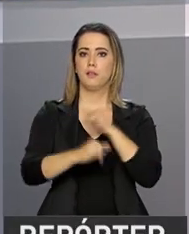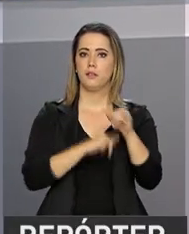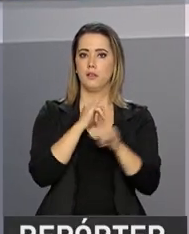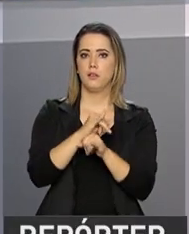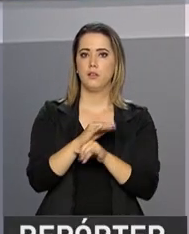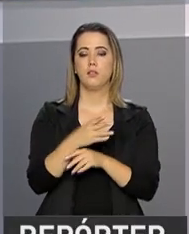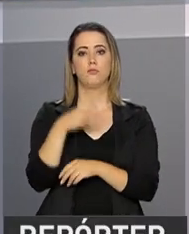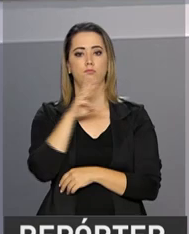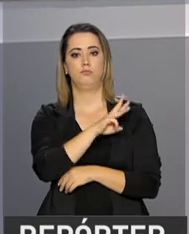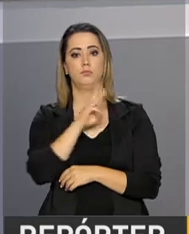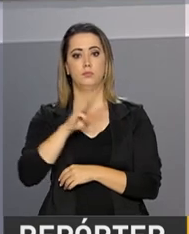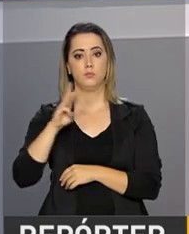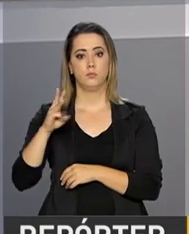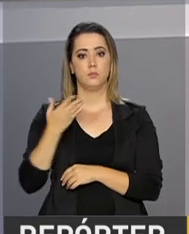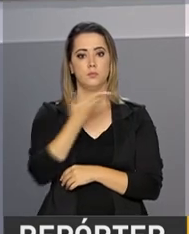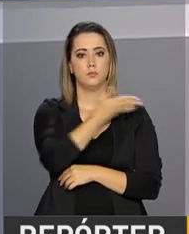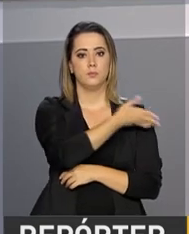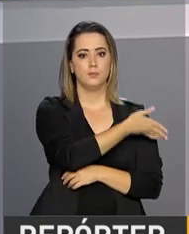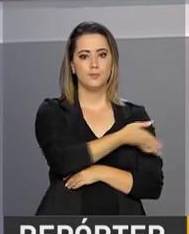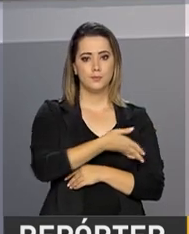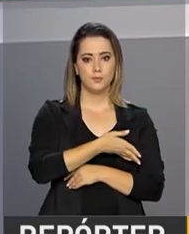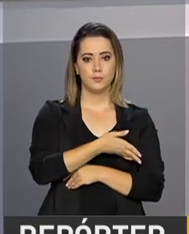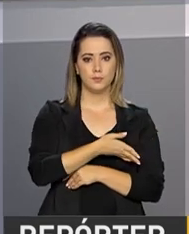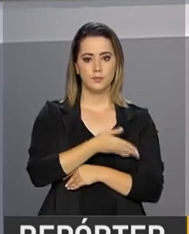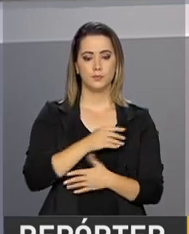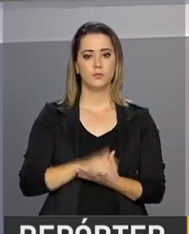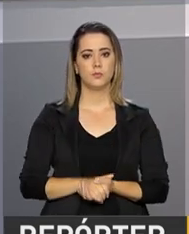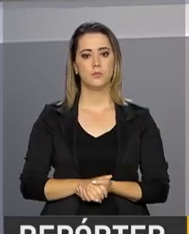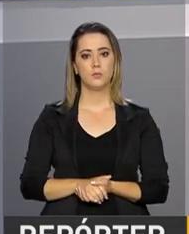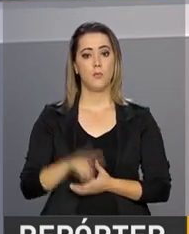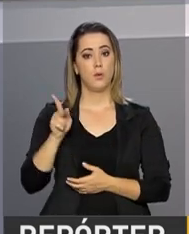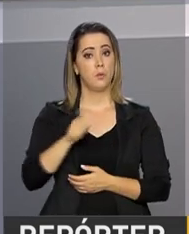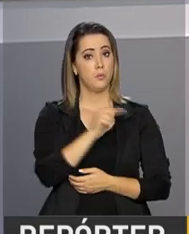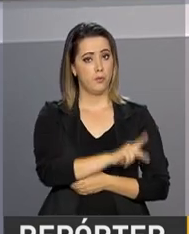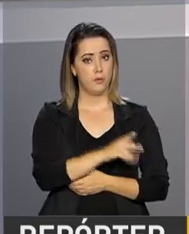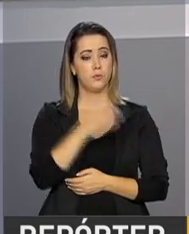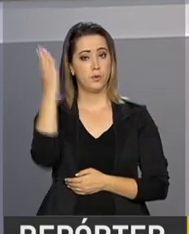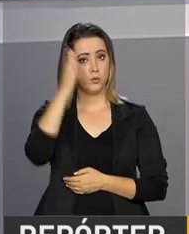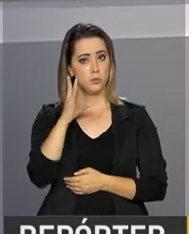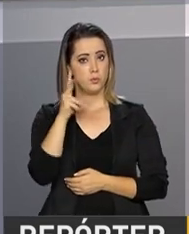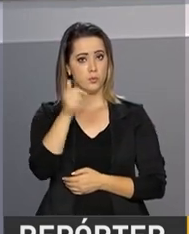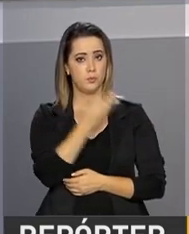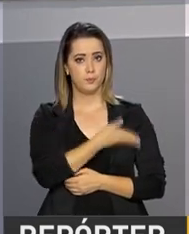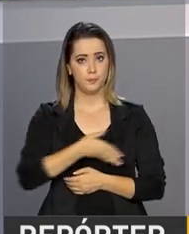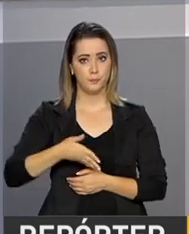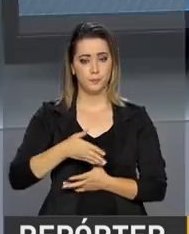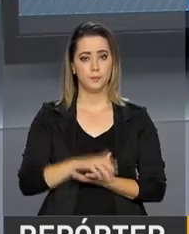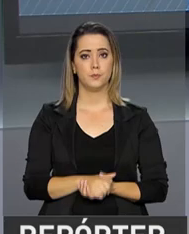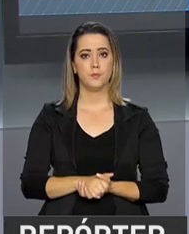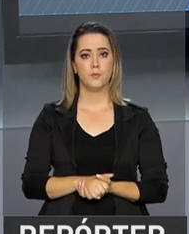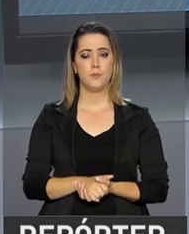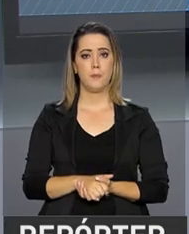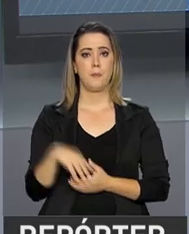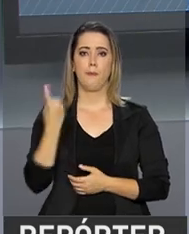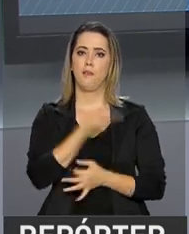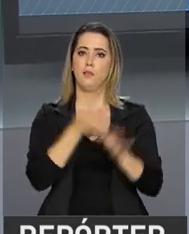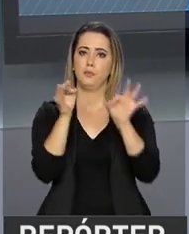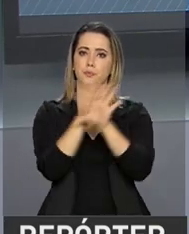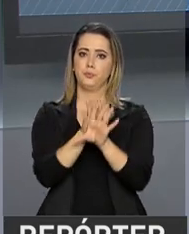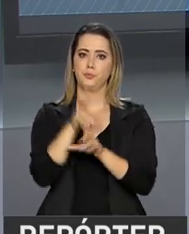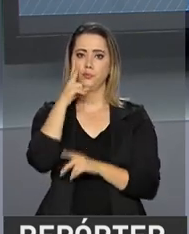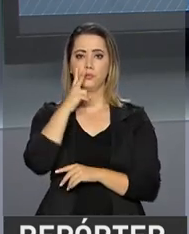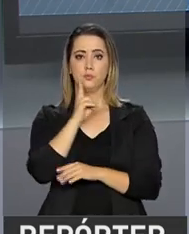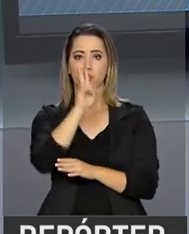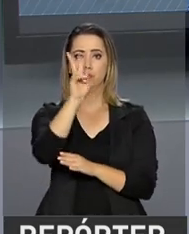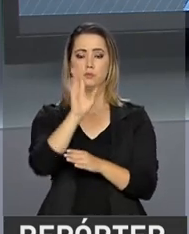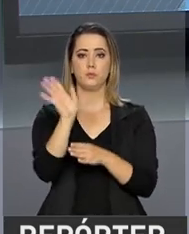no endereço prêmio professores do brasil ponto mec.gov.br nós ficamos por aqui